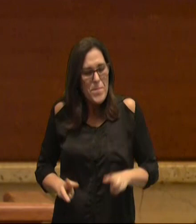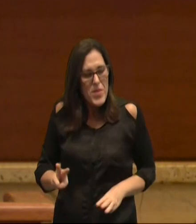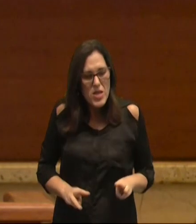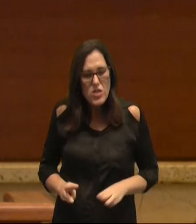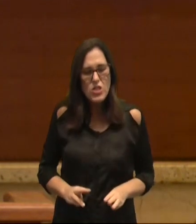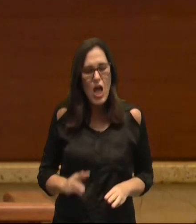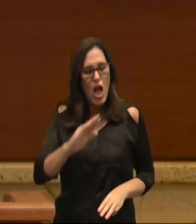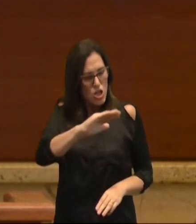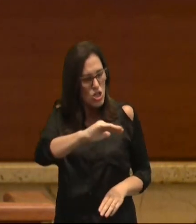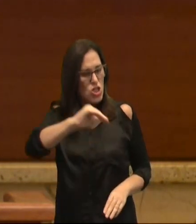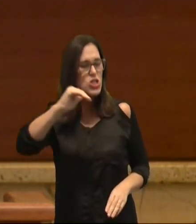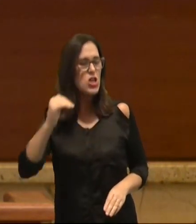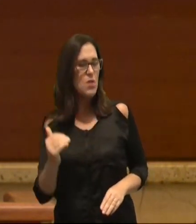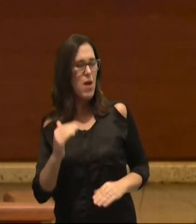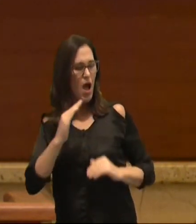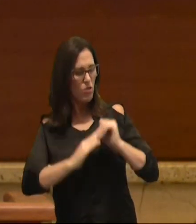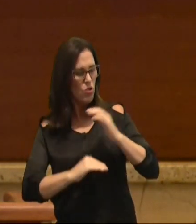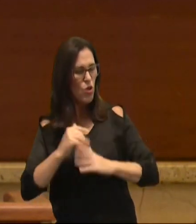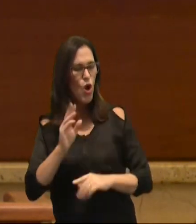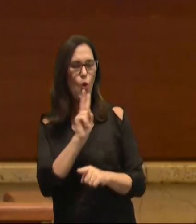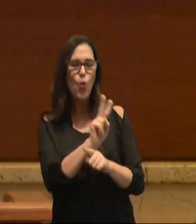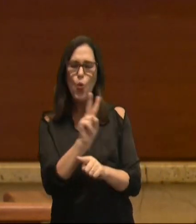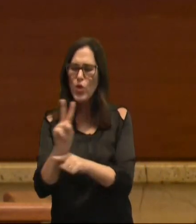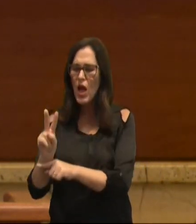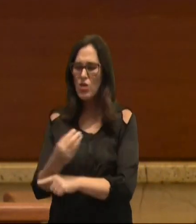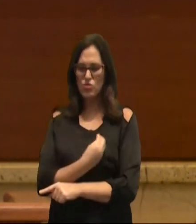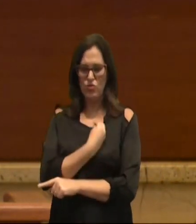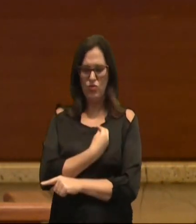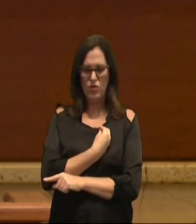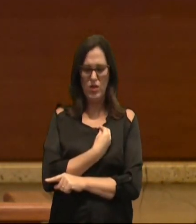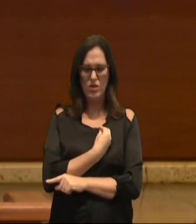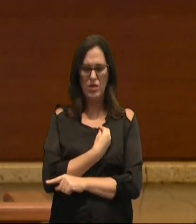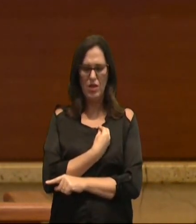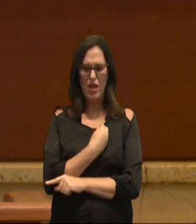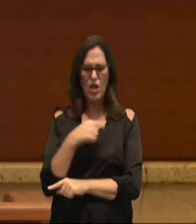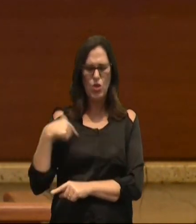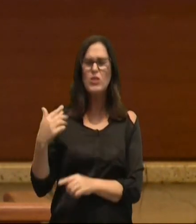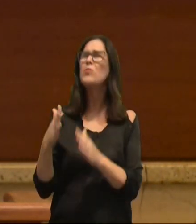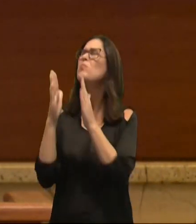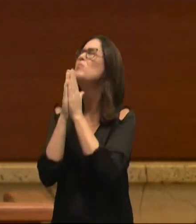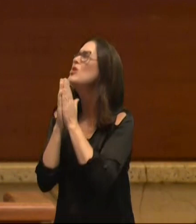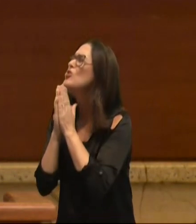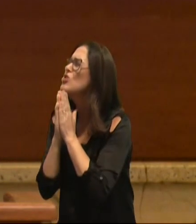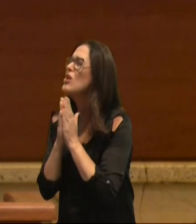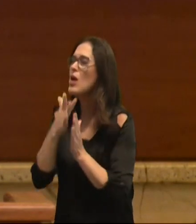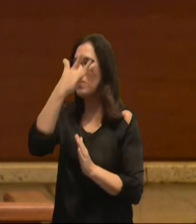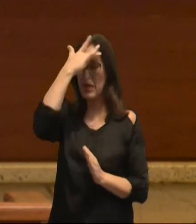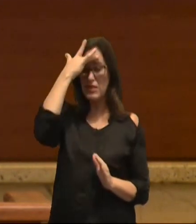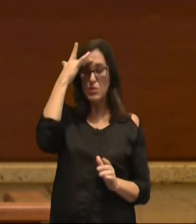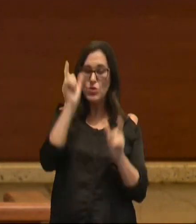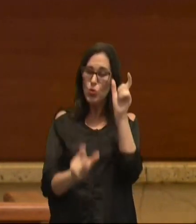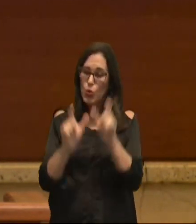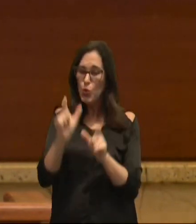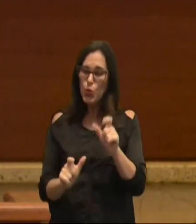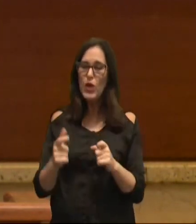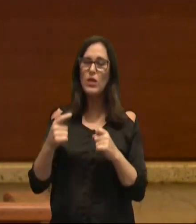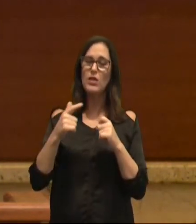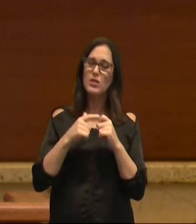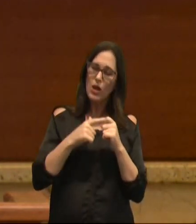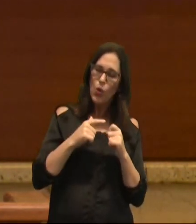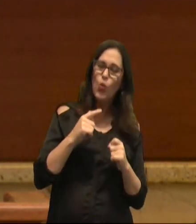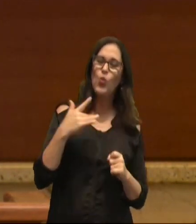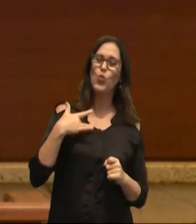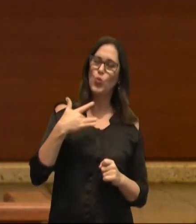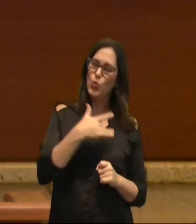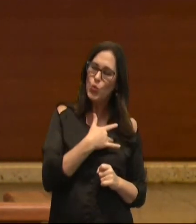qual eles foram chamados, de cuidar de vidas. E nós queremos rogar por eles também, para que o Senhor esteja